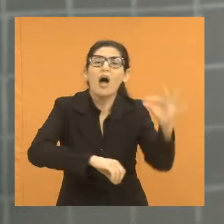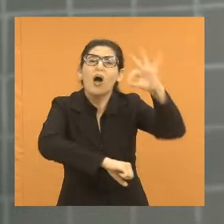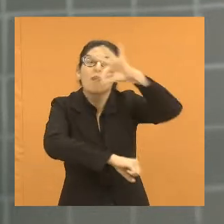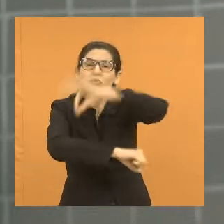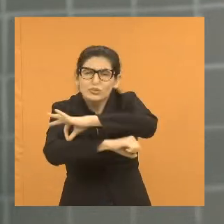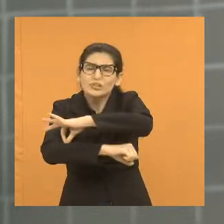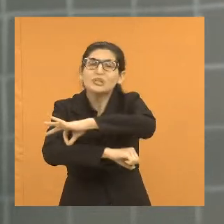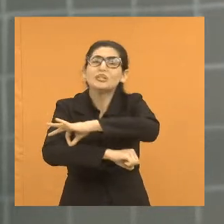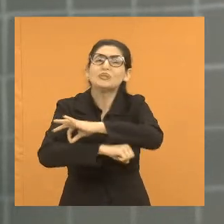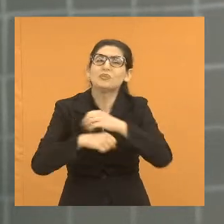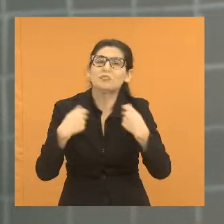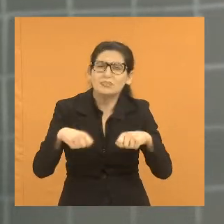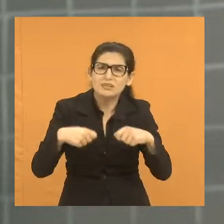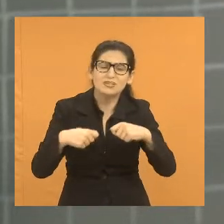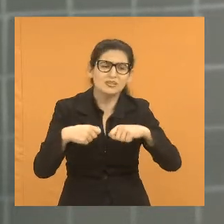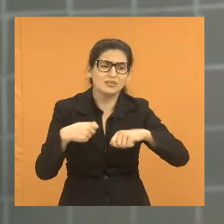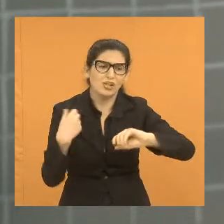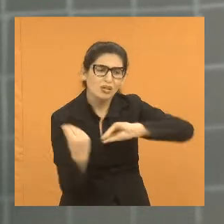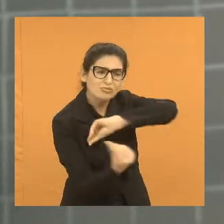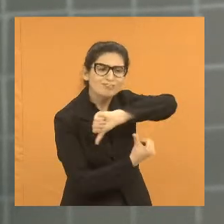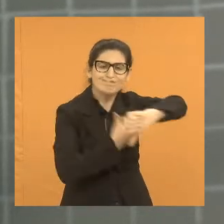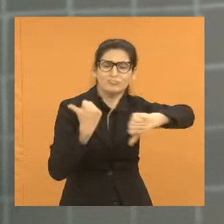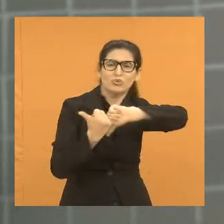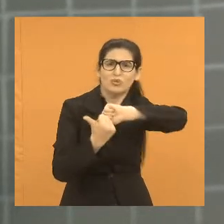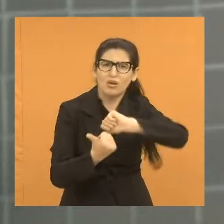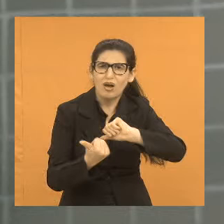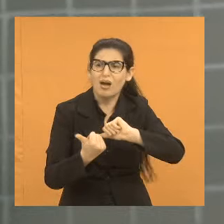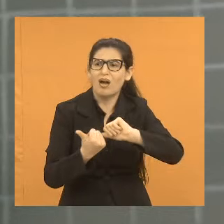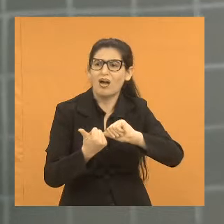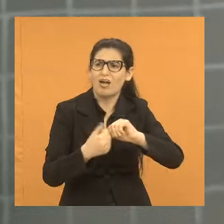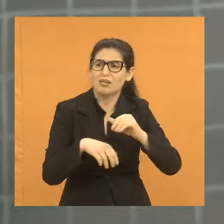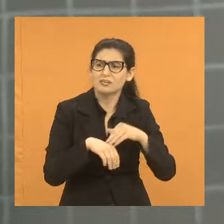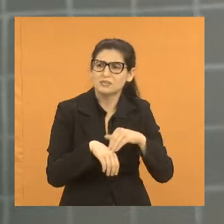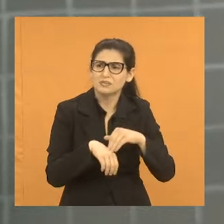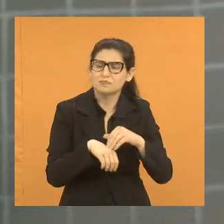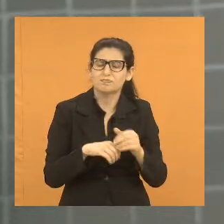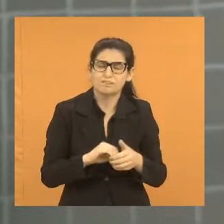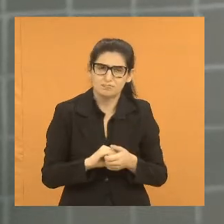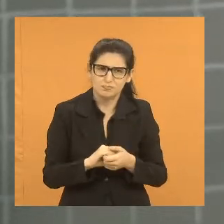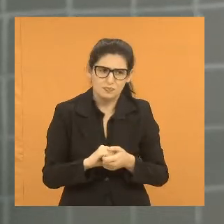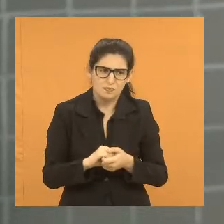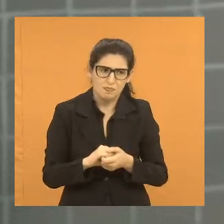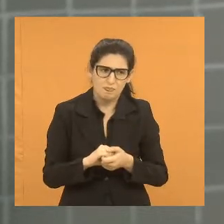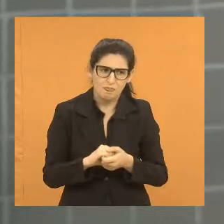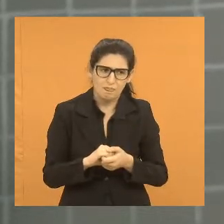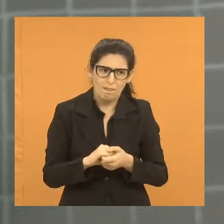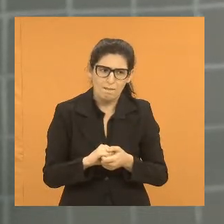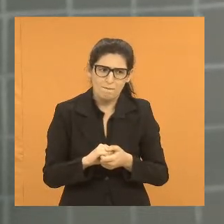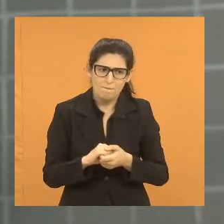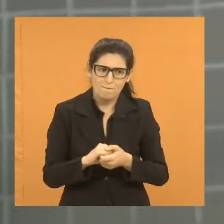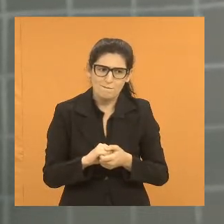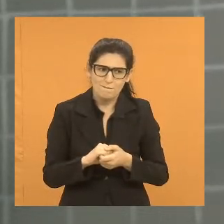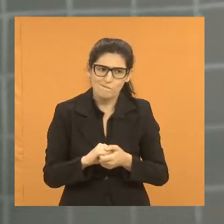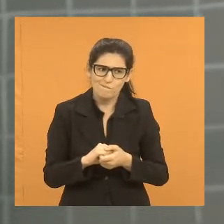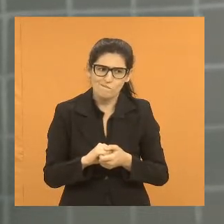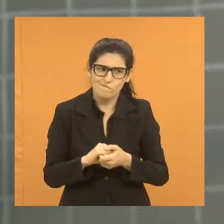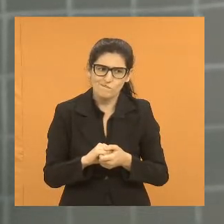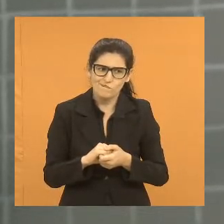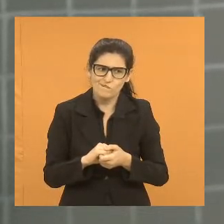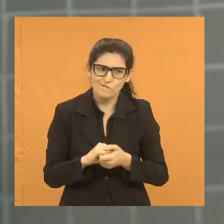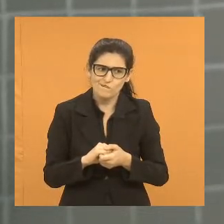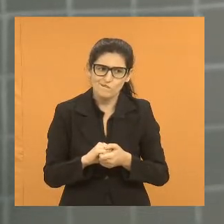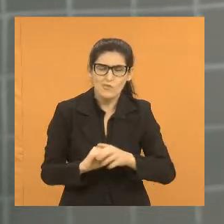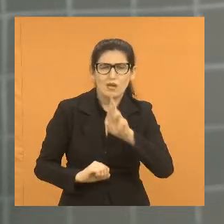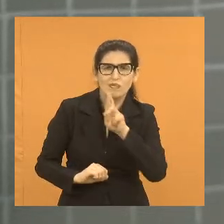precisa ser alterada, precisa ser muito mais intensa. E essa alteração traz como resultado